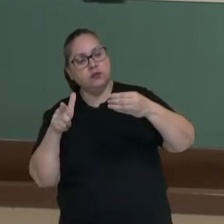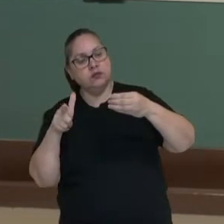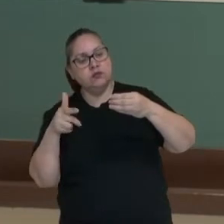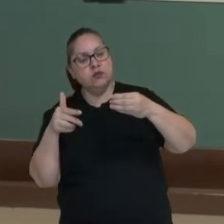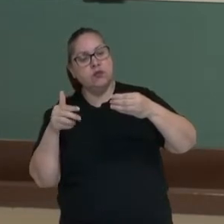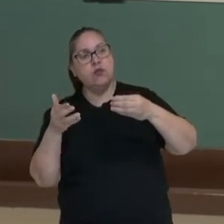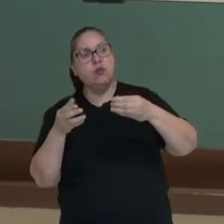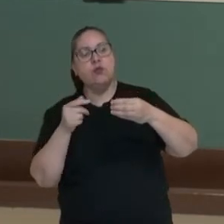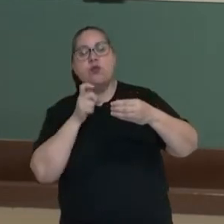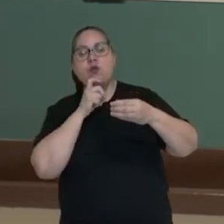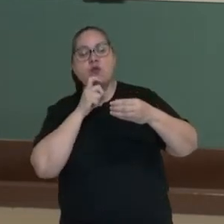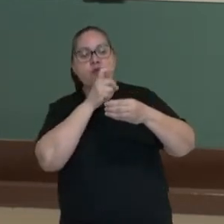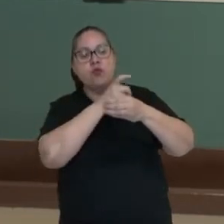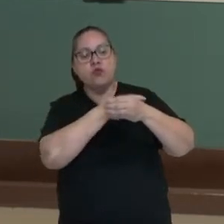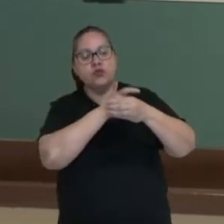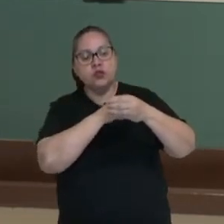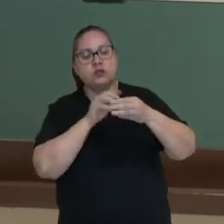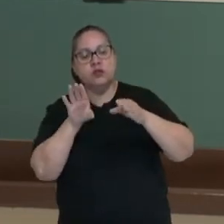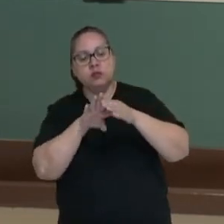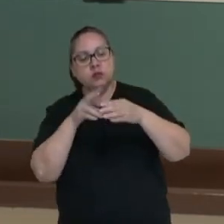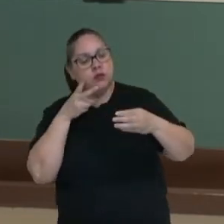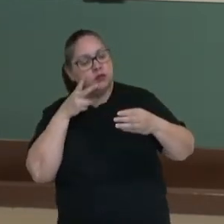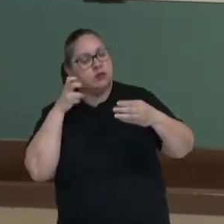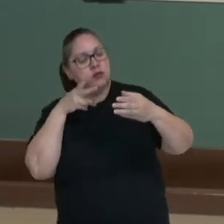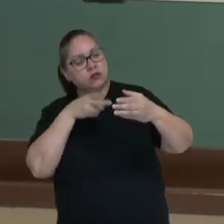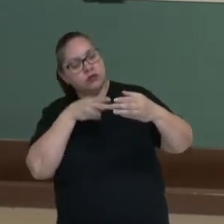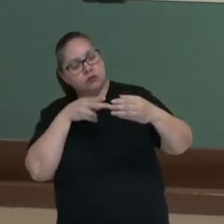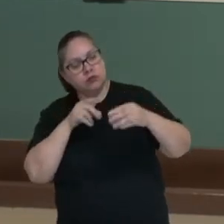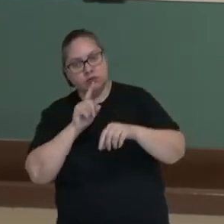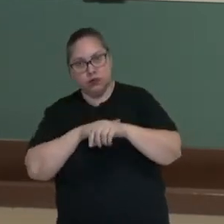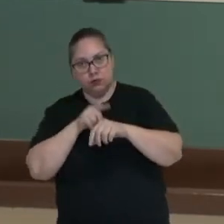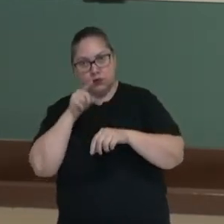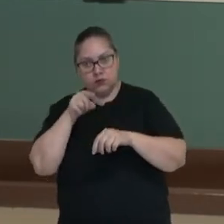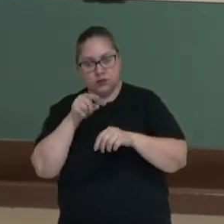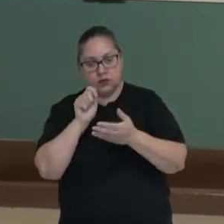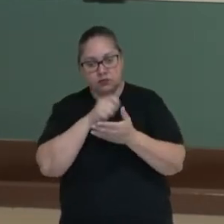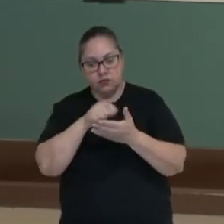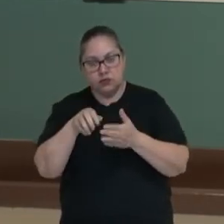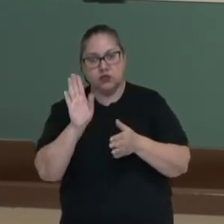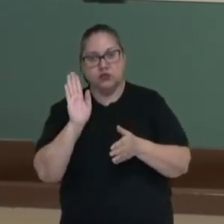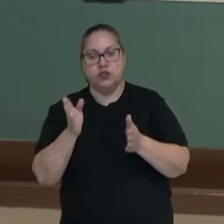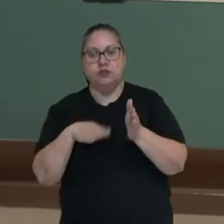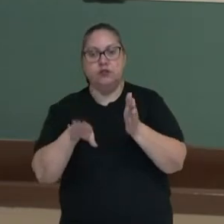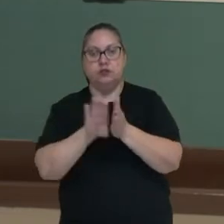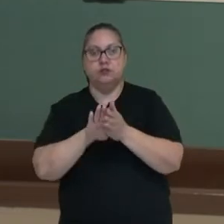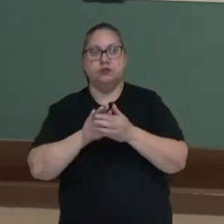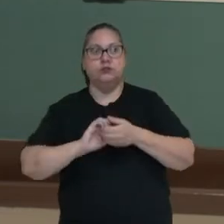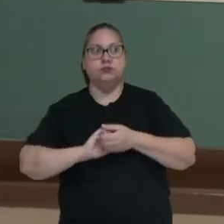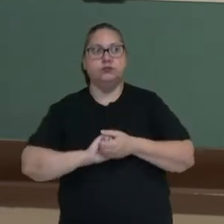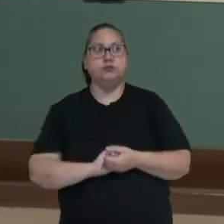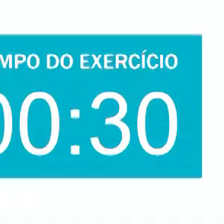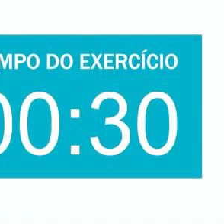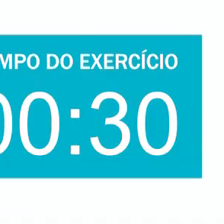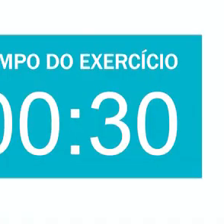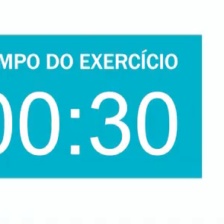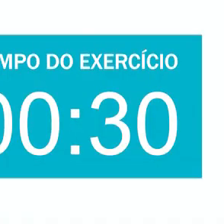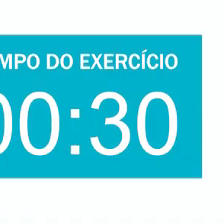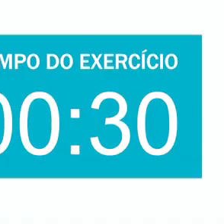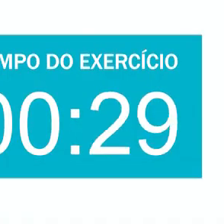adicionar o cubo de gelo e também vai observar. Eu vou dar um tempinho para você anotar e eu já retorno.